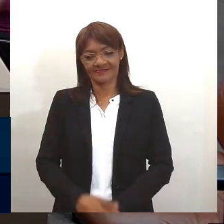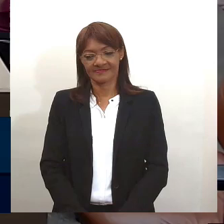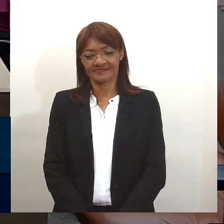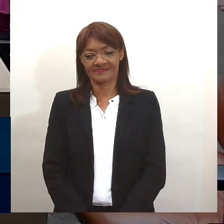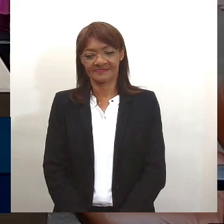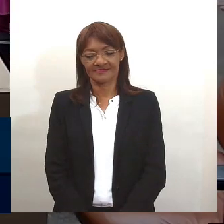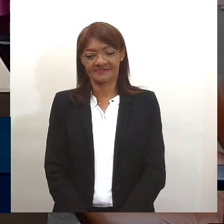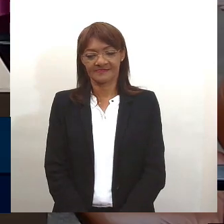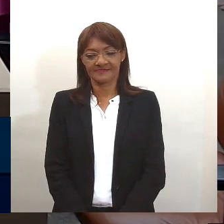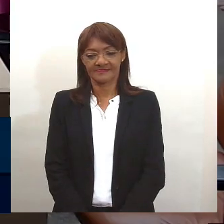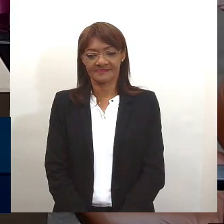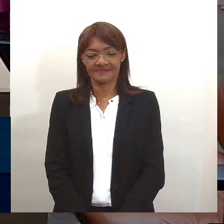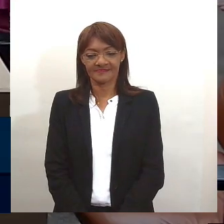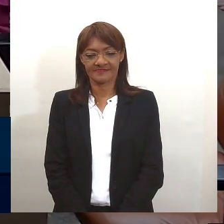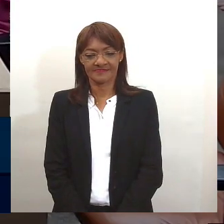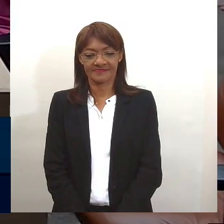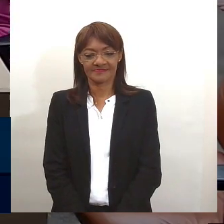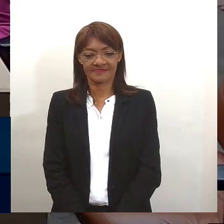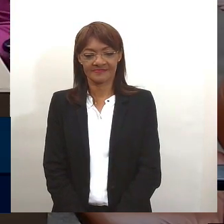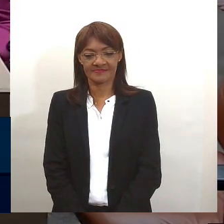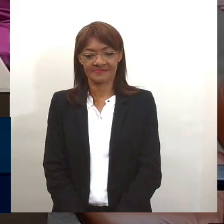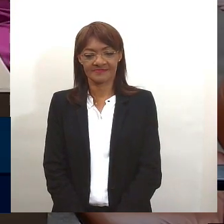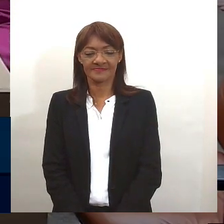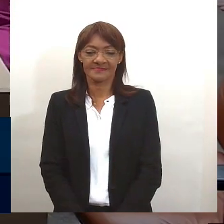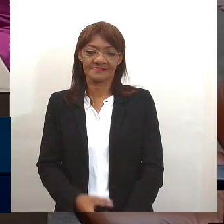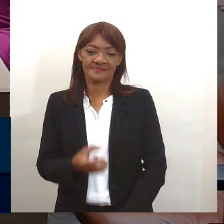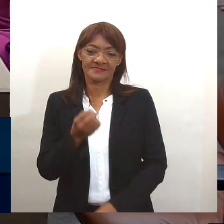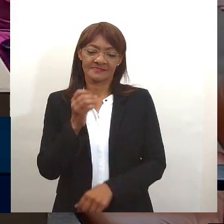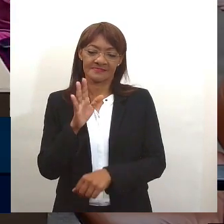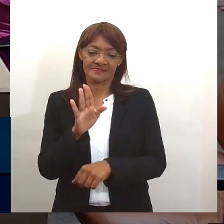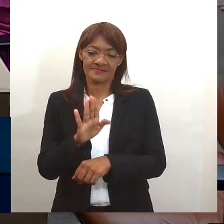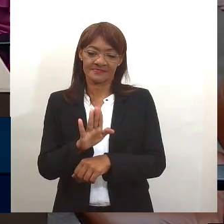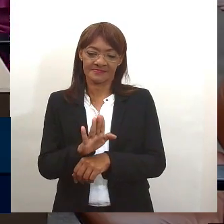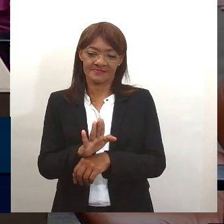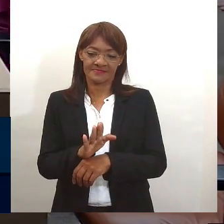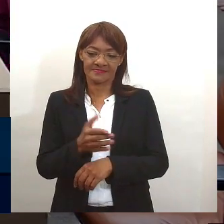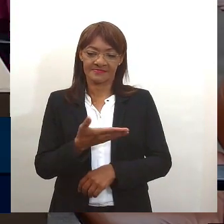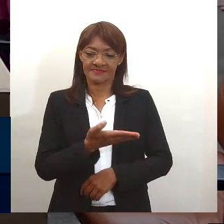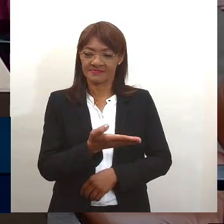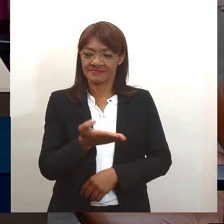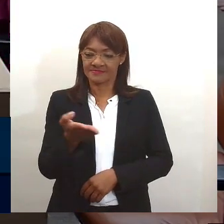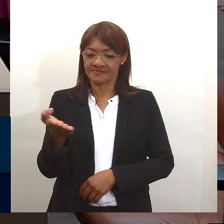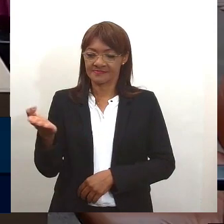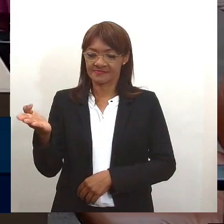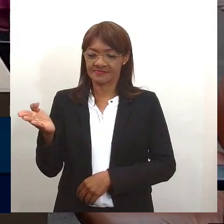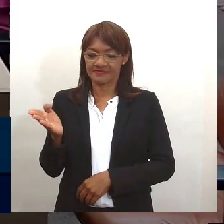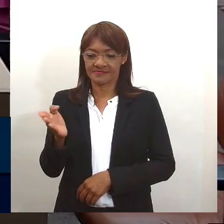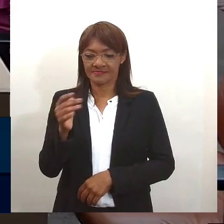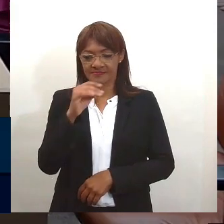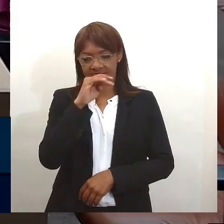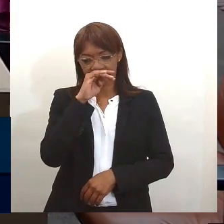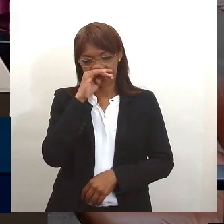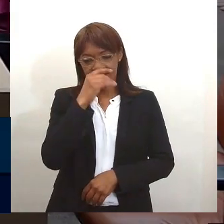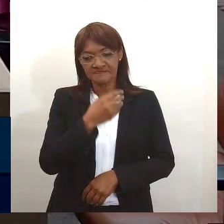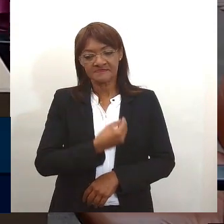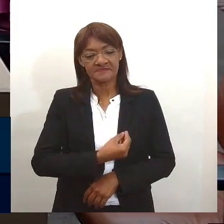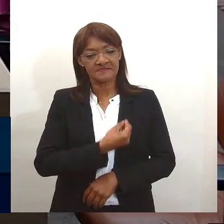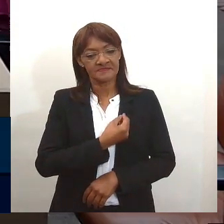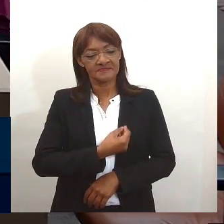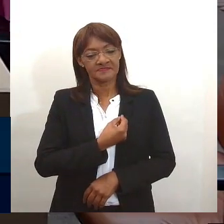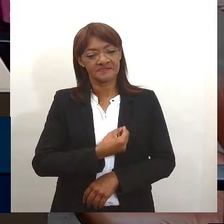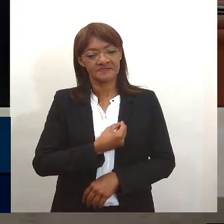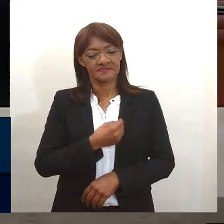Boa tarde a todas, todos e todos presentes, as deputadas, meus